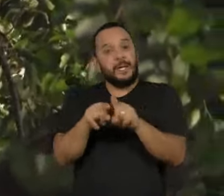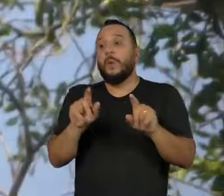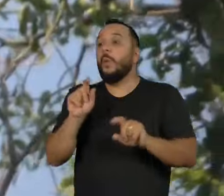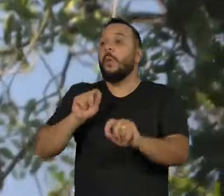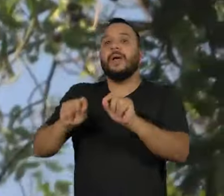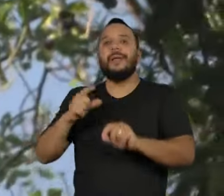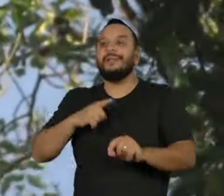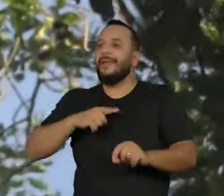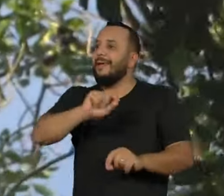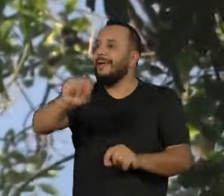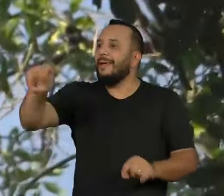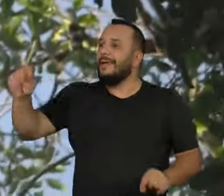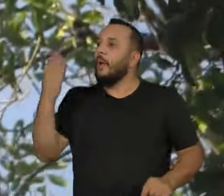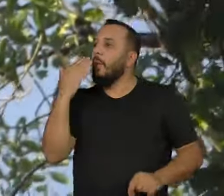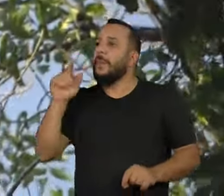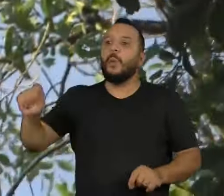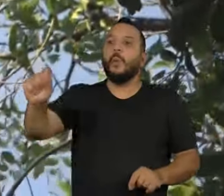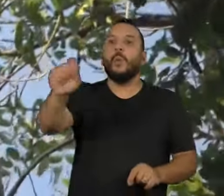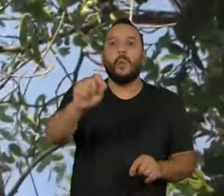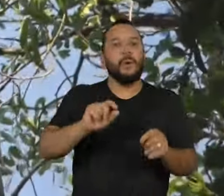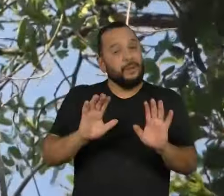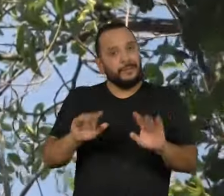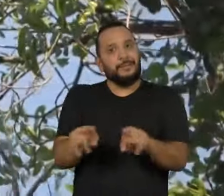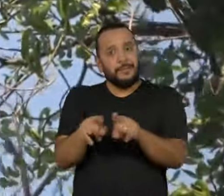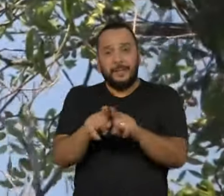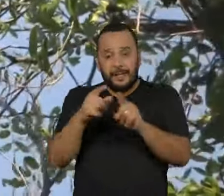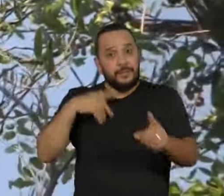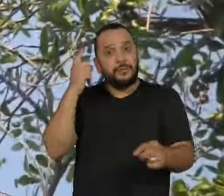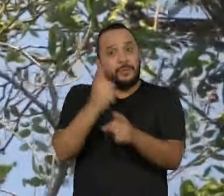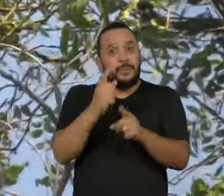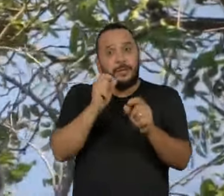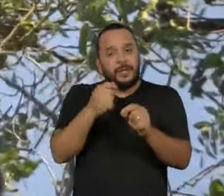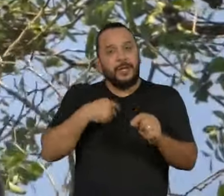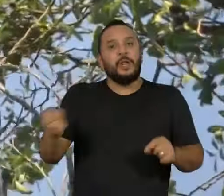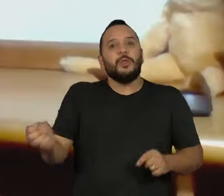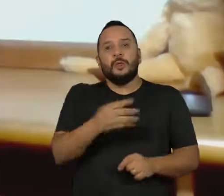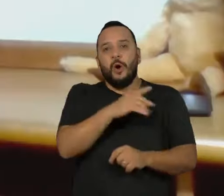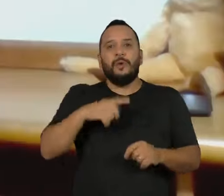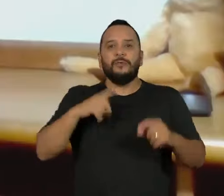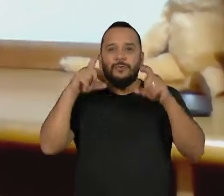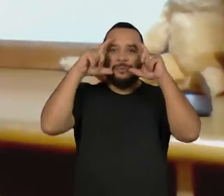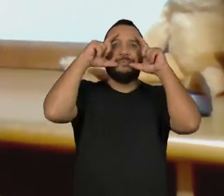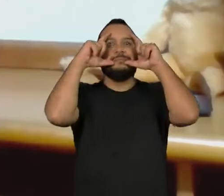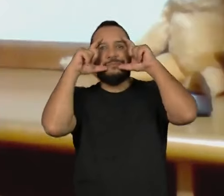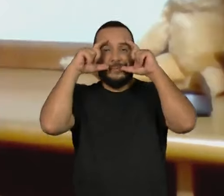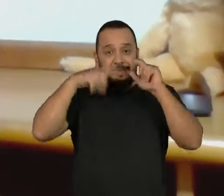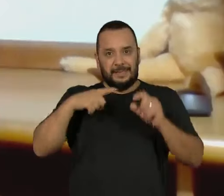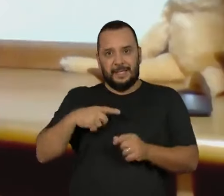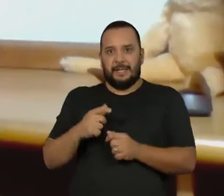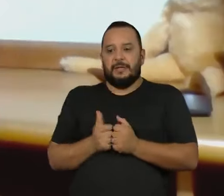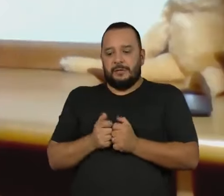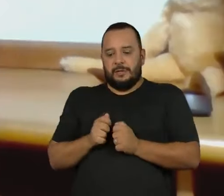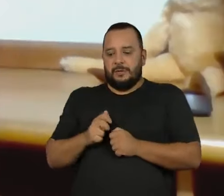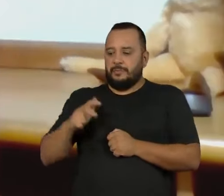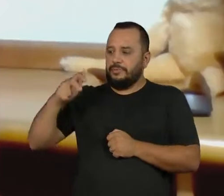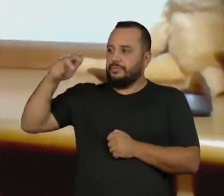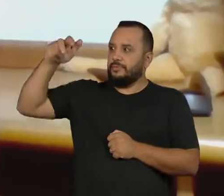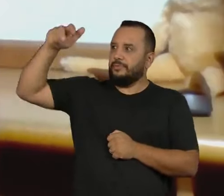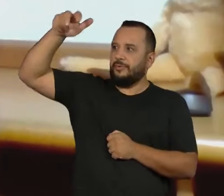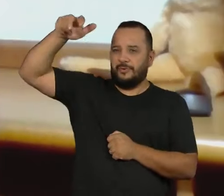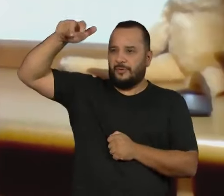eles. Procurar por novos indivíduos de muriqui com o uso do drone termal. Ele vê a quantidade de